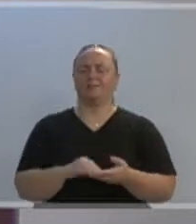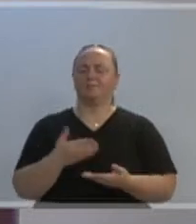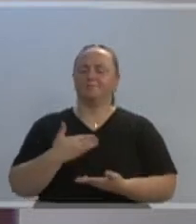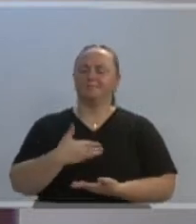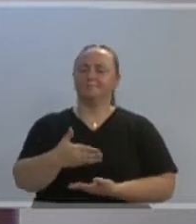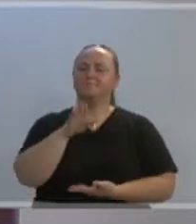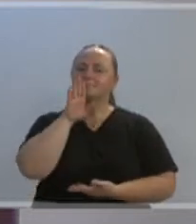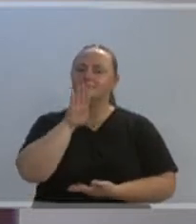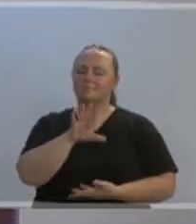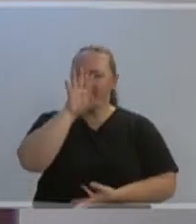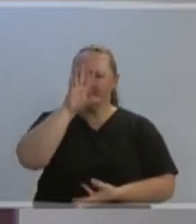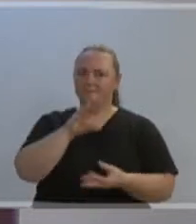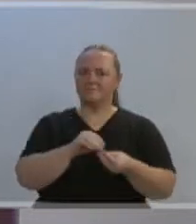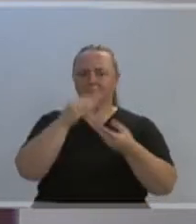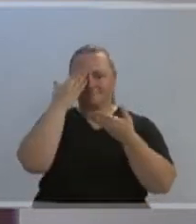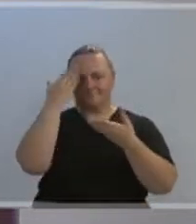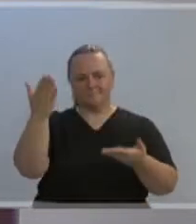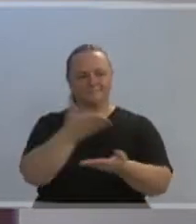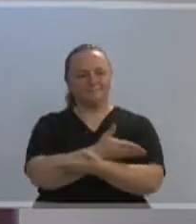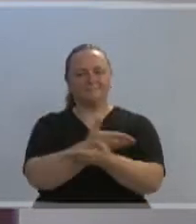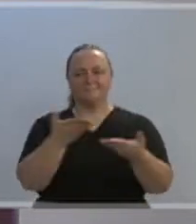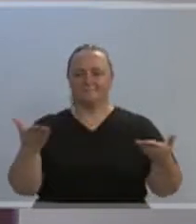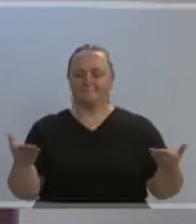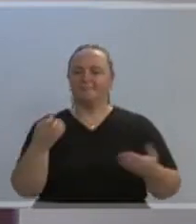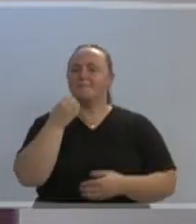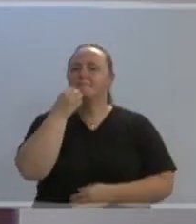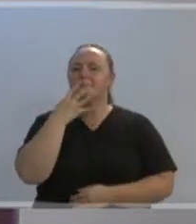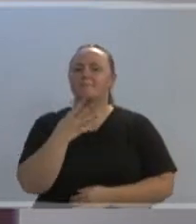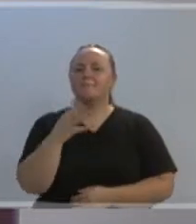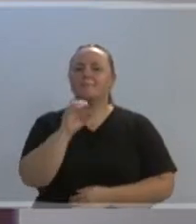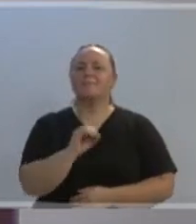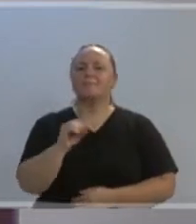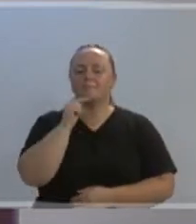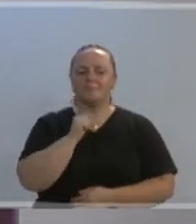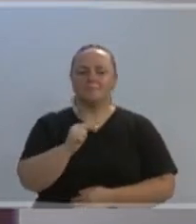isso, presidente. Agradeço a atenção de todos e desejo aí uma ótima semana. Obrigado.